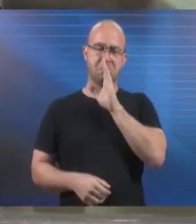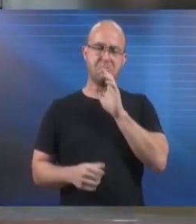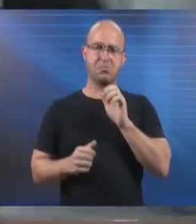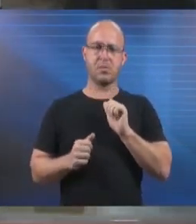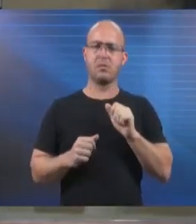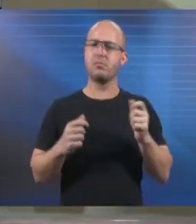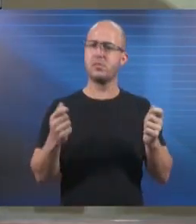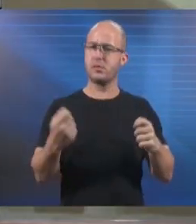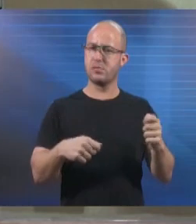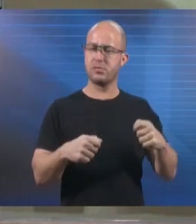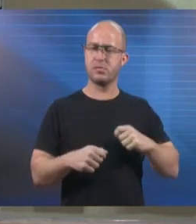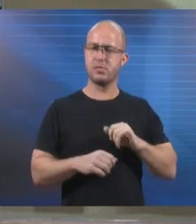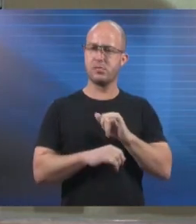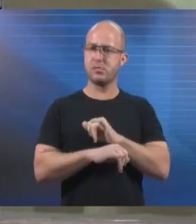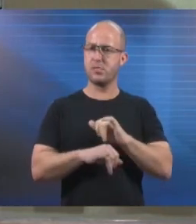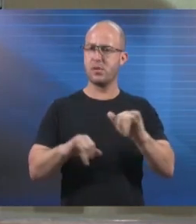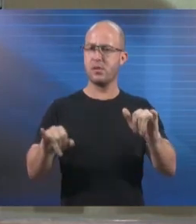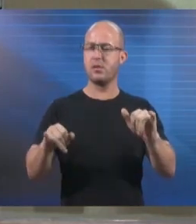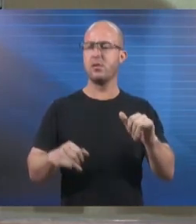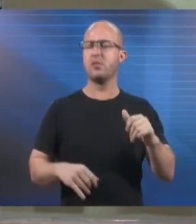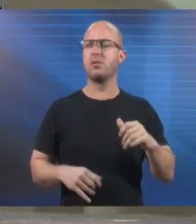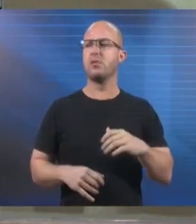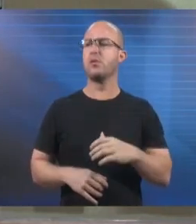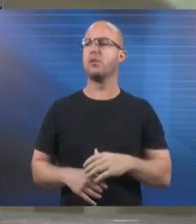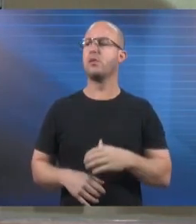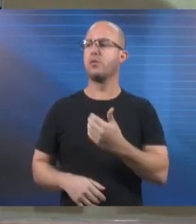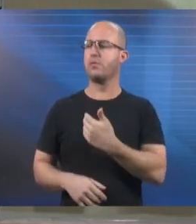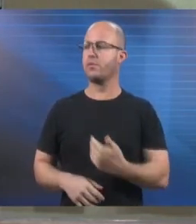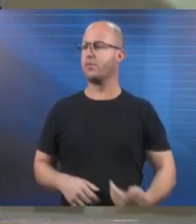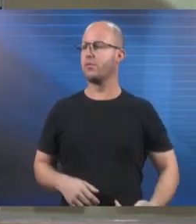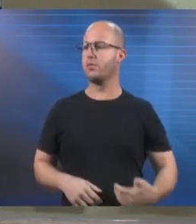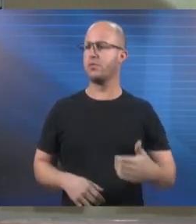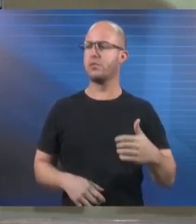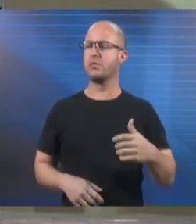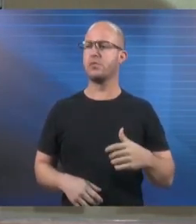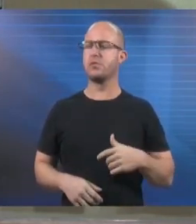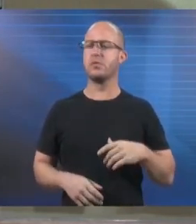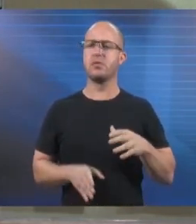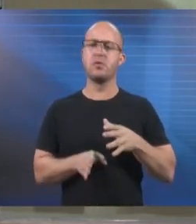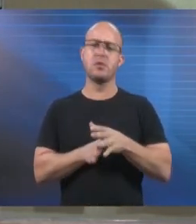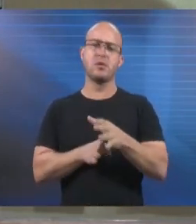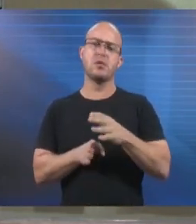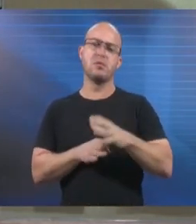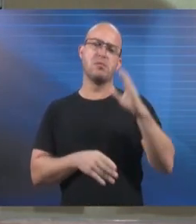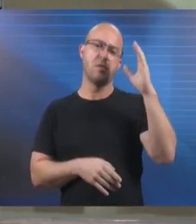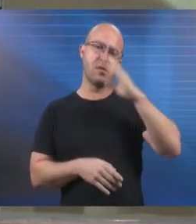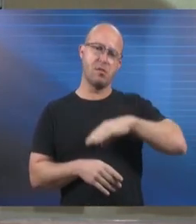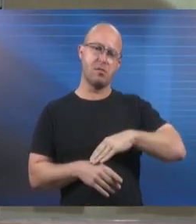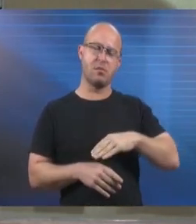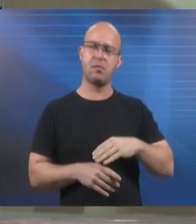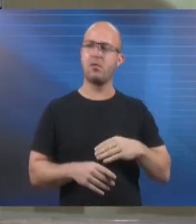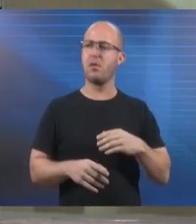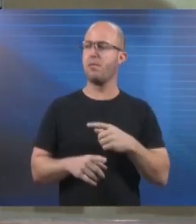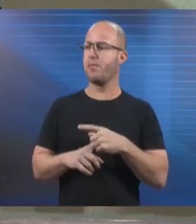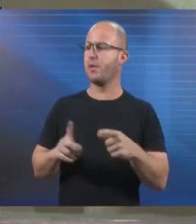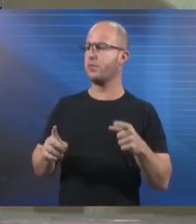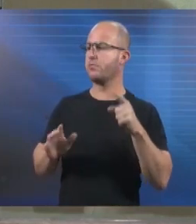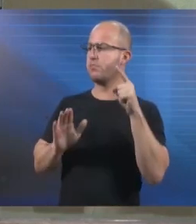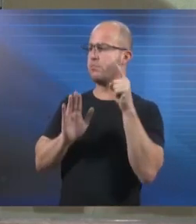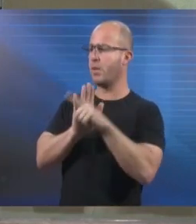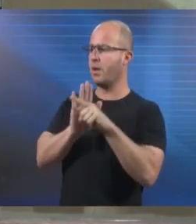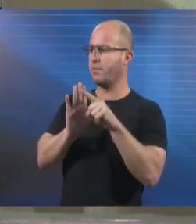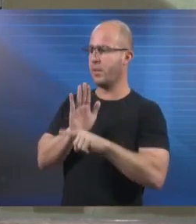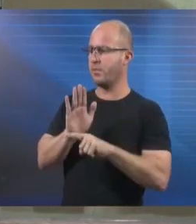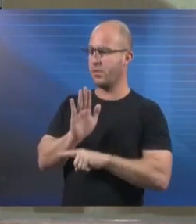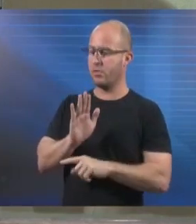se pronunciado e acredito que a Governadora também tá sendo muito mal orientada mas eu queria fazer alguns